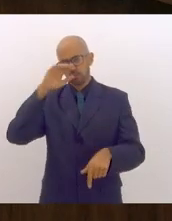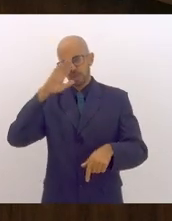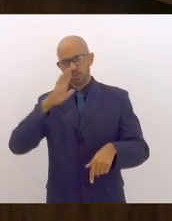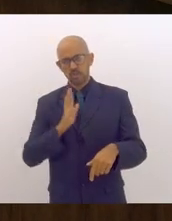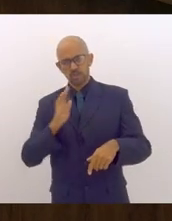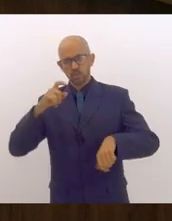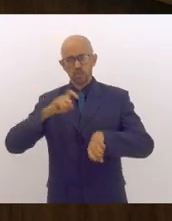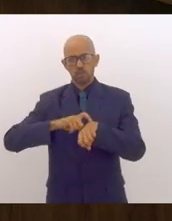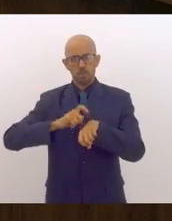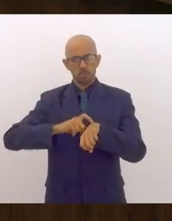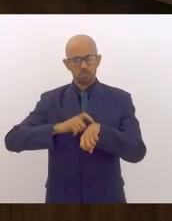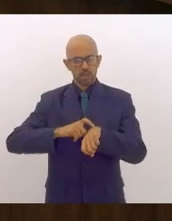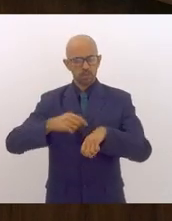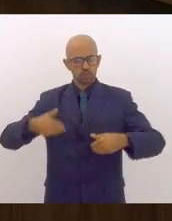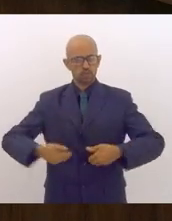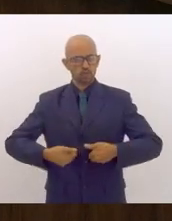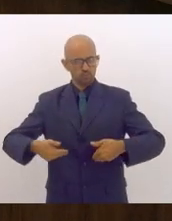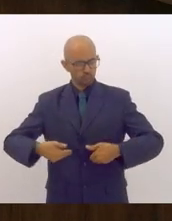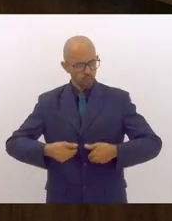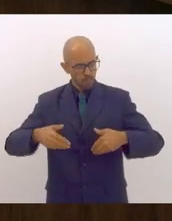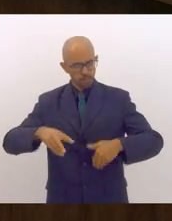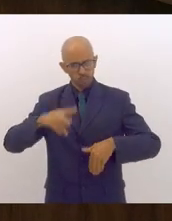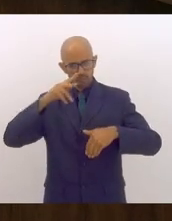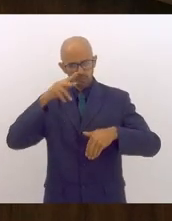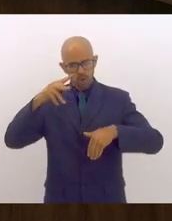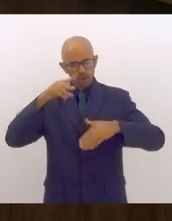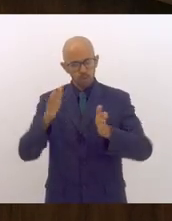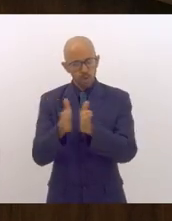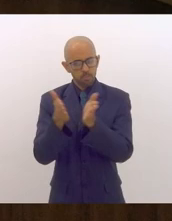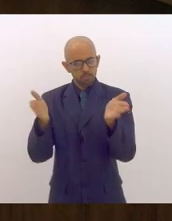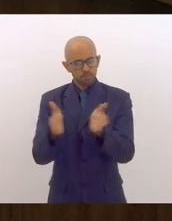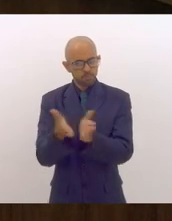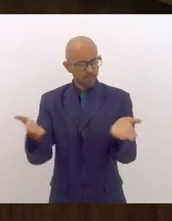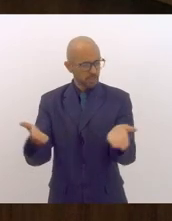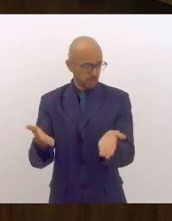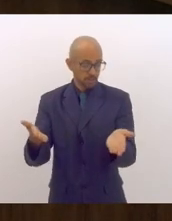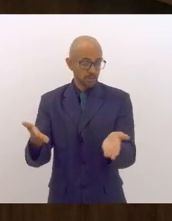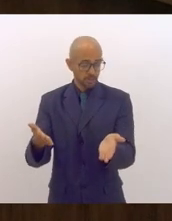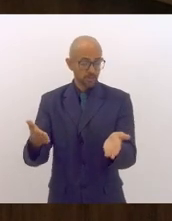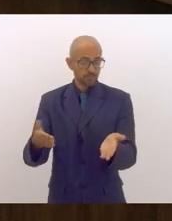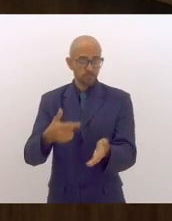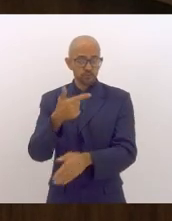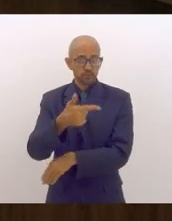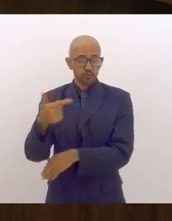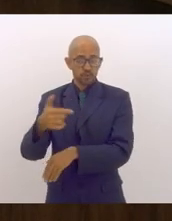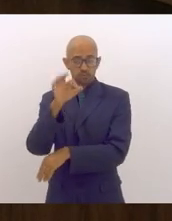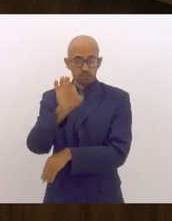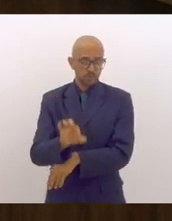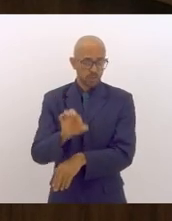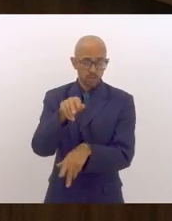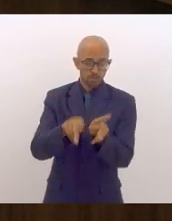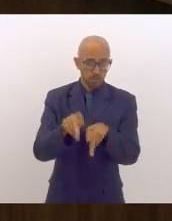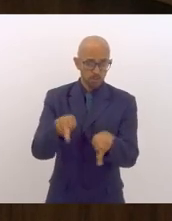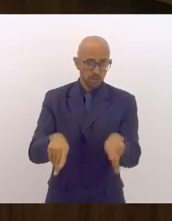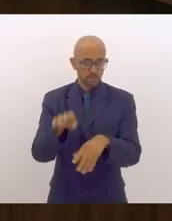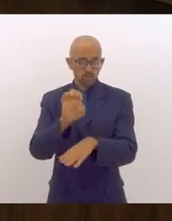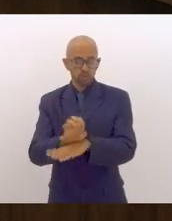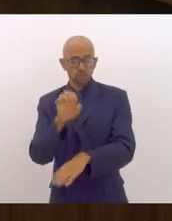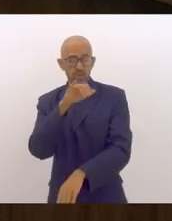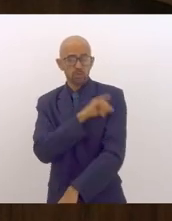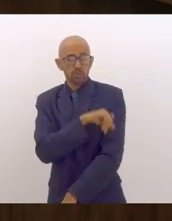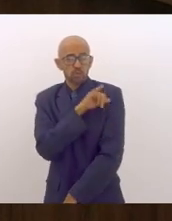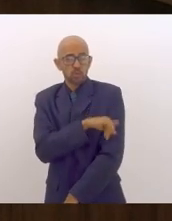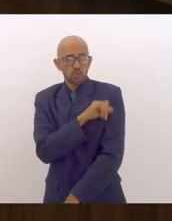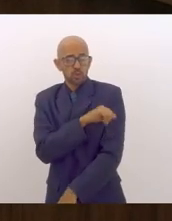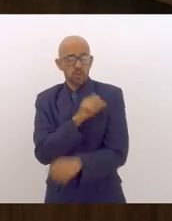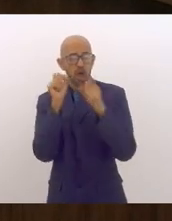num momento de fome extrema, de extrema pobreza, de miséria absoluta. 22% da população do Estado do Rio de Janeiro